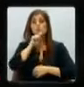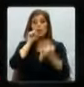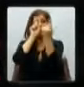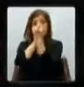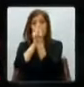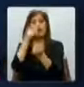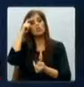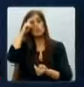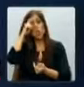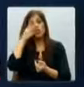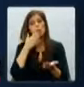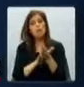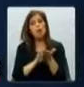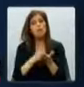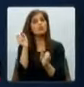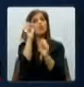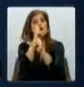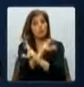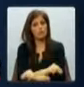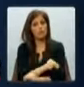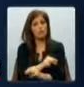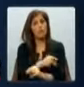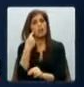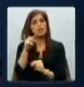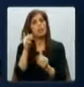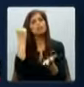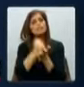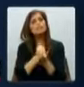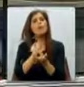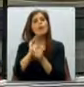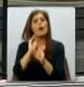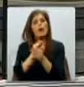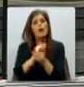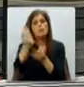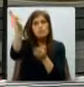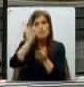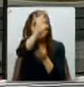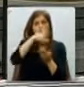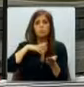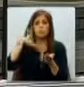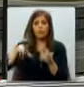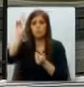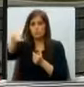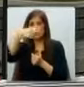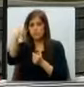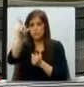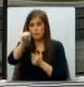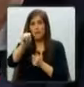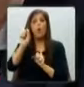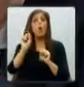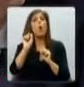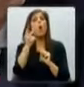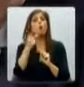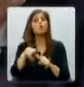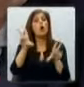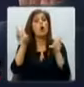Sócrates com novas provas como registos Bancários recolhidos em Portugal e na Suíça ou com novas escutas o